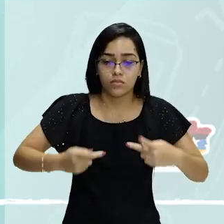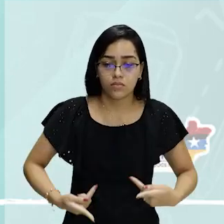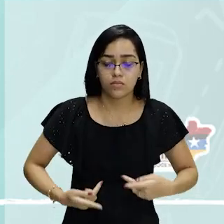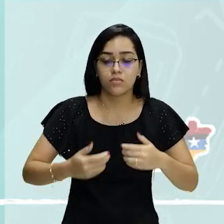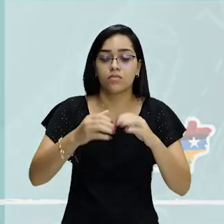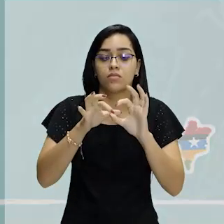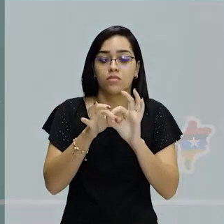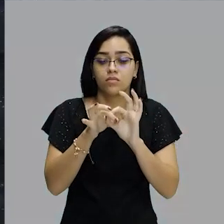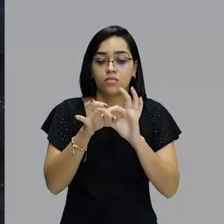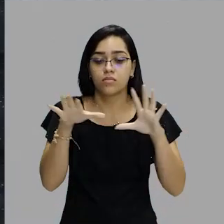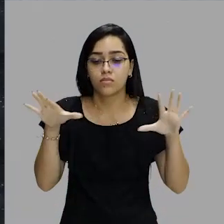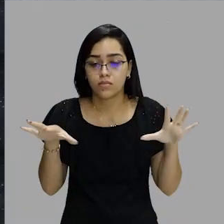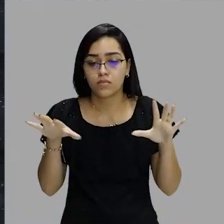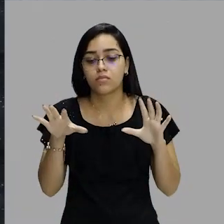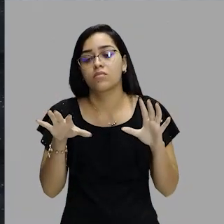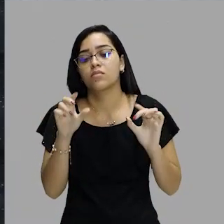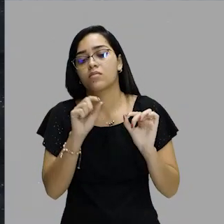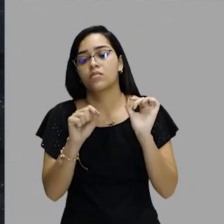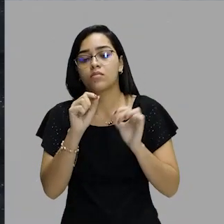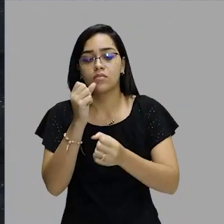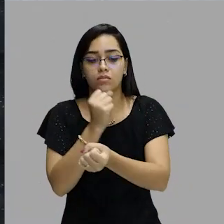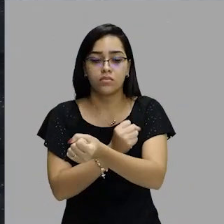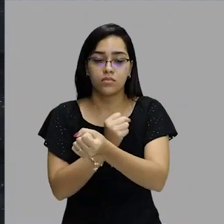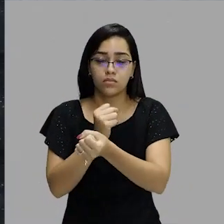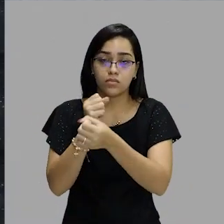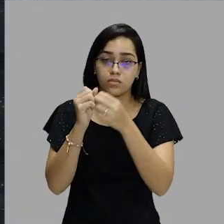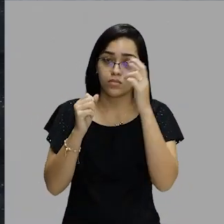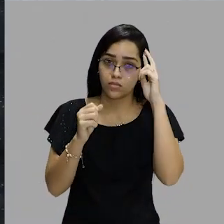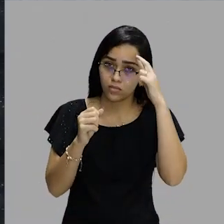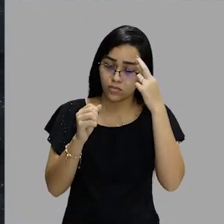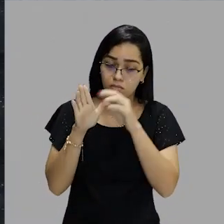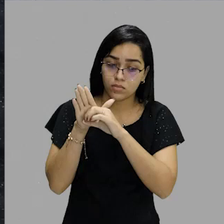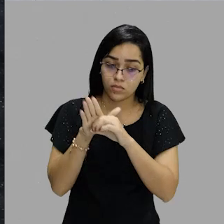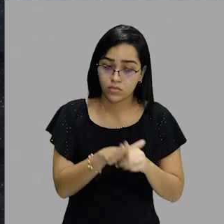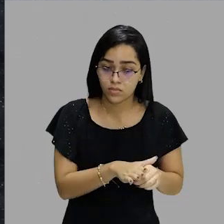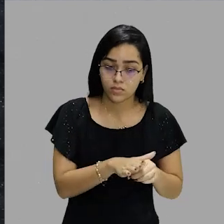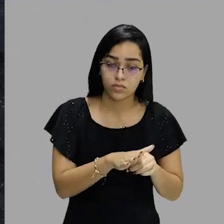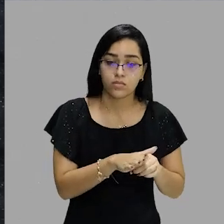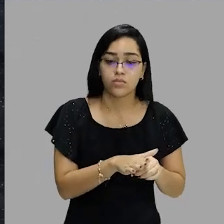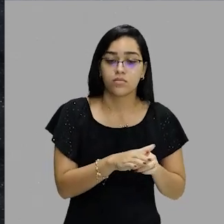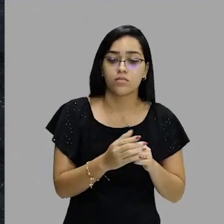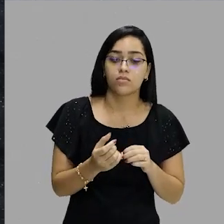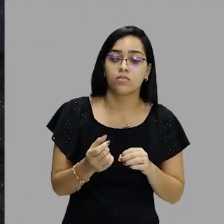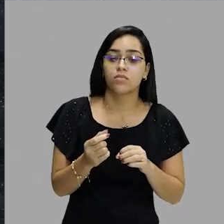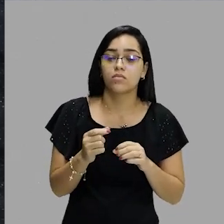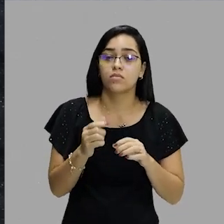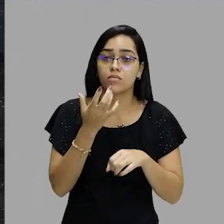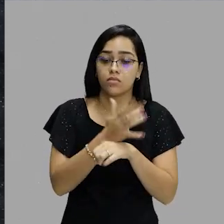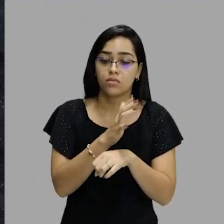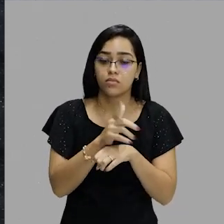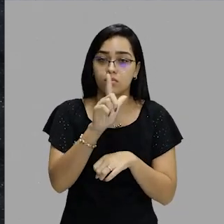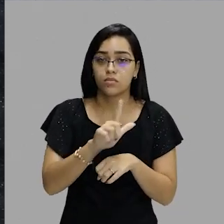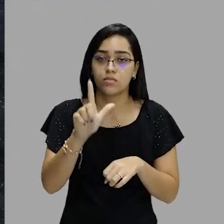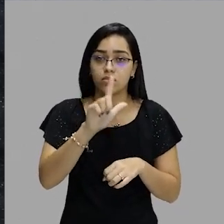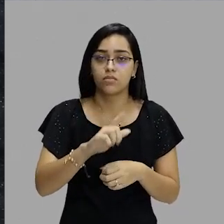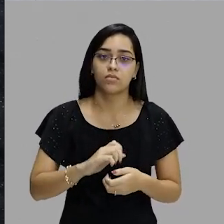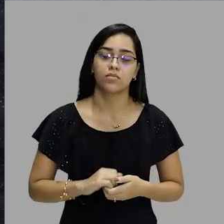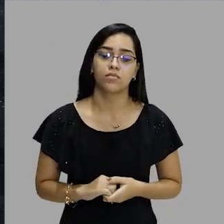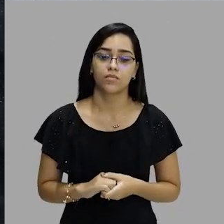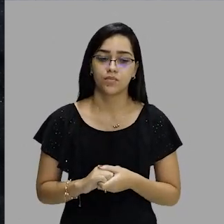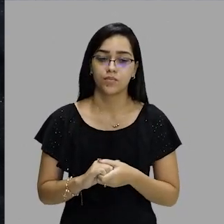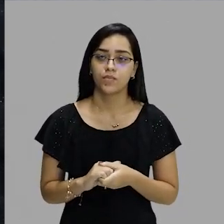seres humanos, rompendo o círculo vicioso do racismo institucionalizado, entranhado na prática literária até